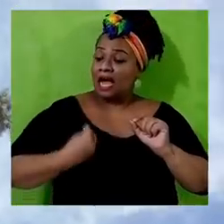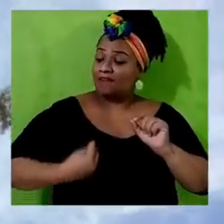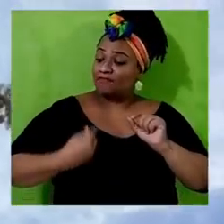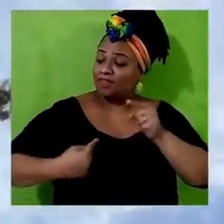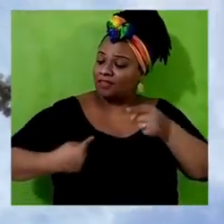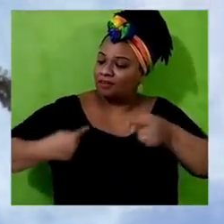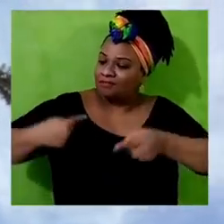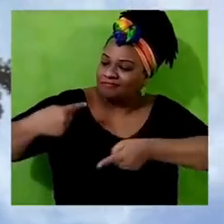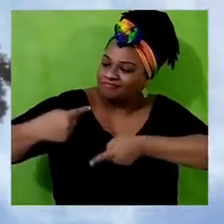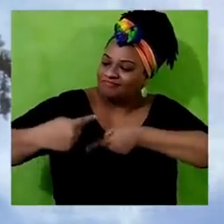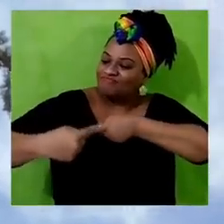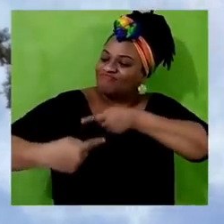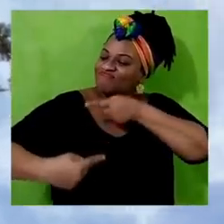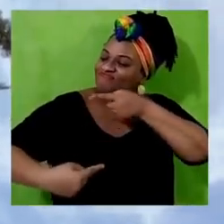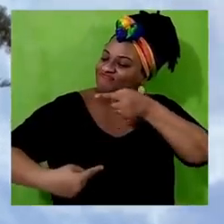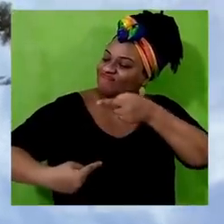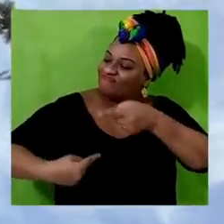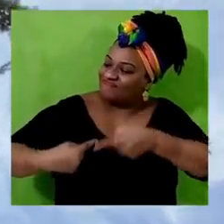os ciclos